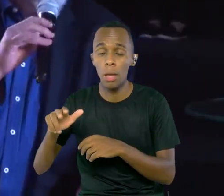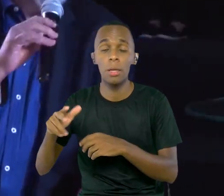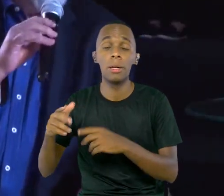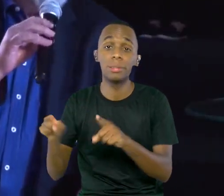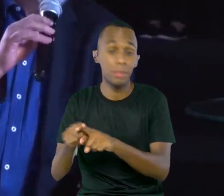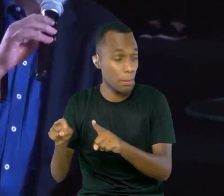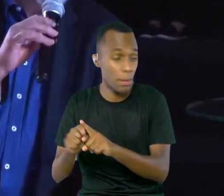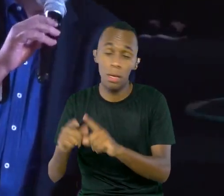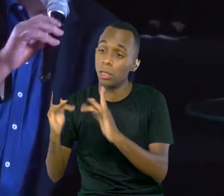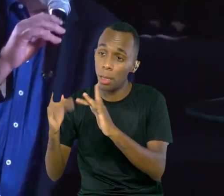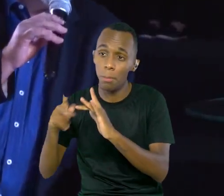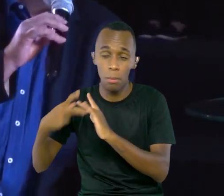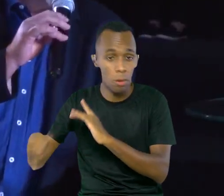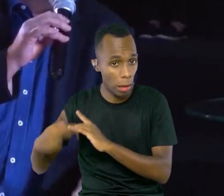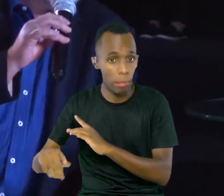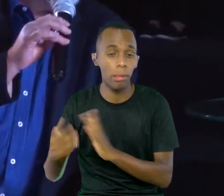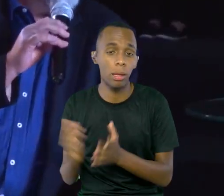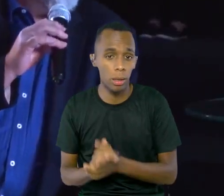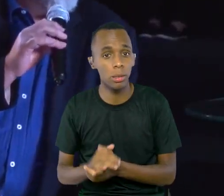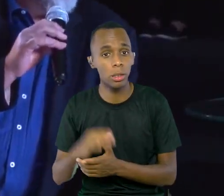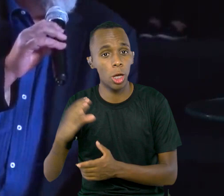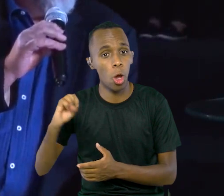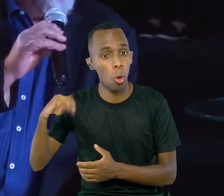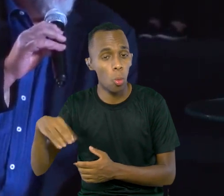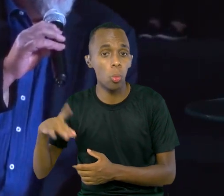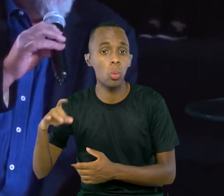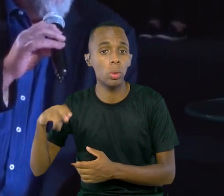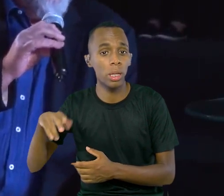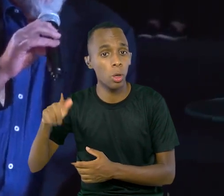e sua namorada chamada Cunegundes.